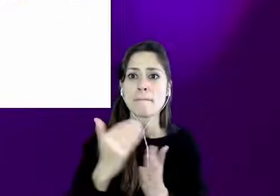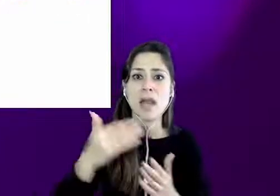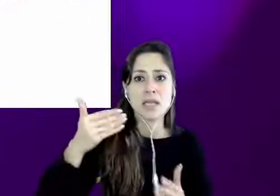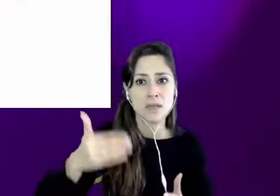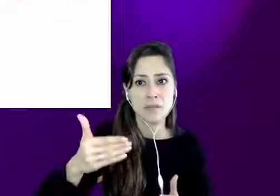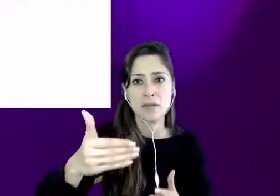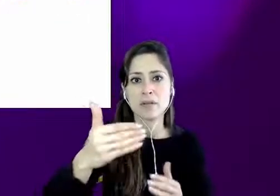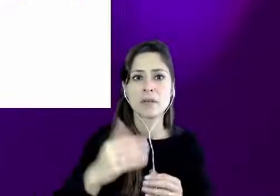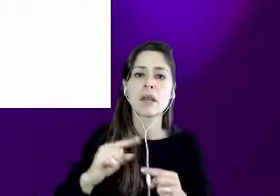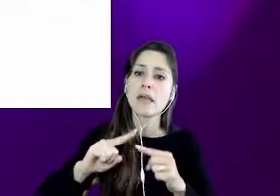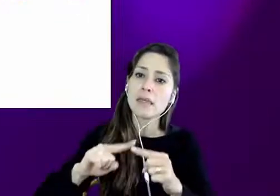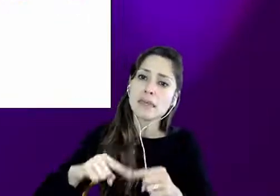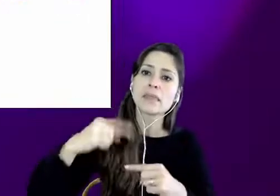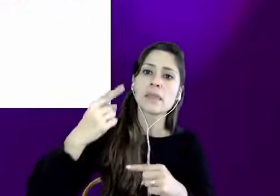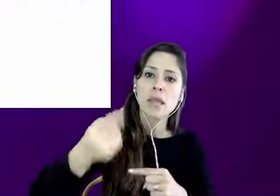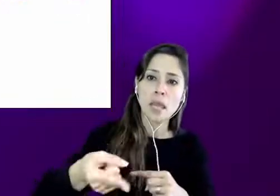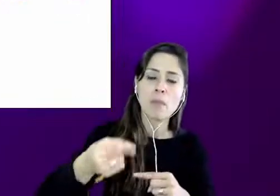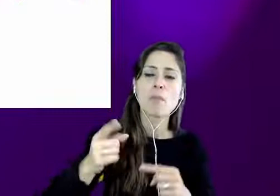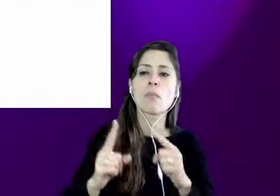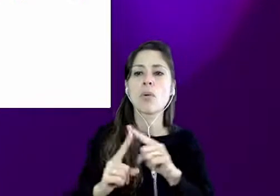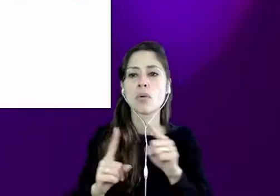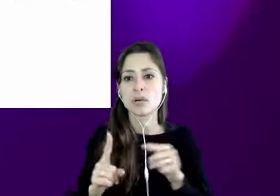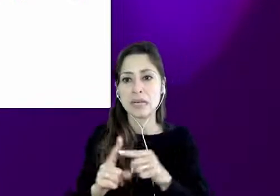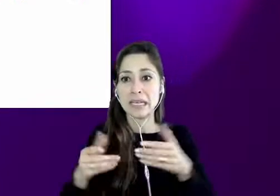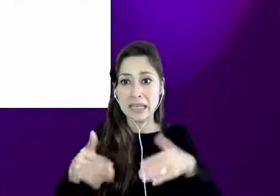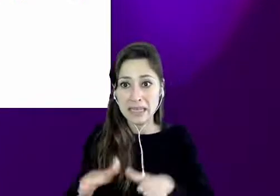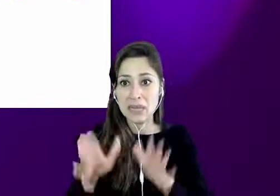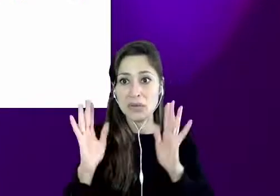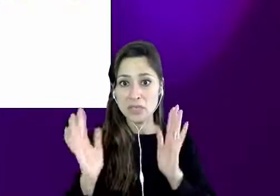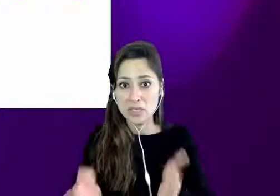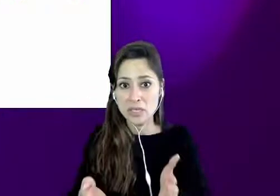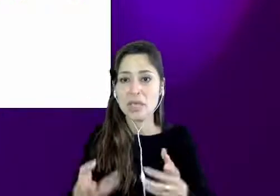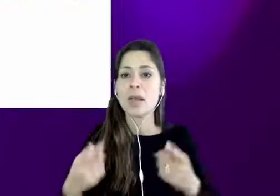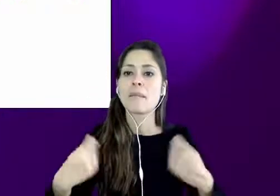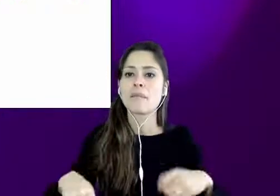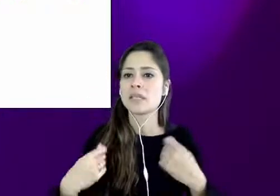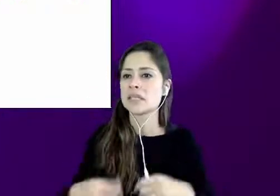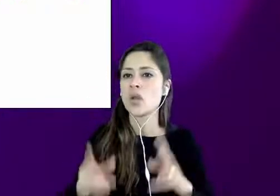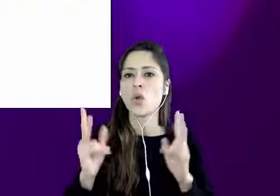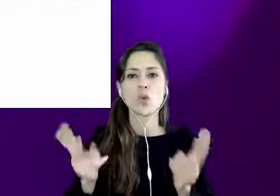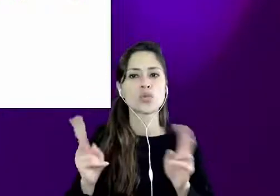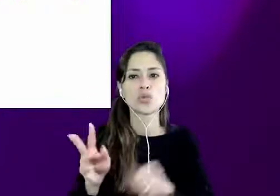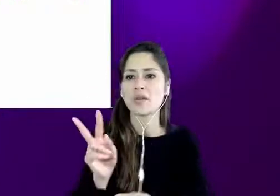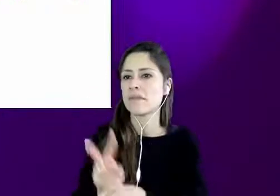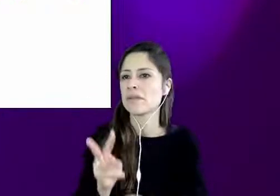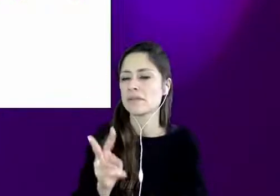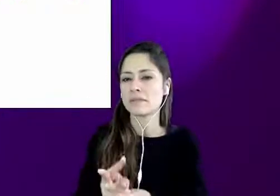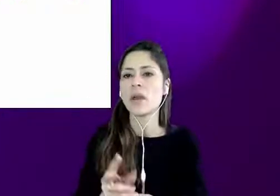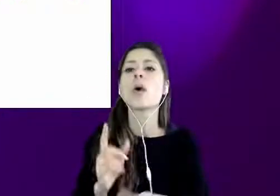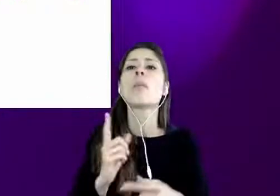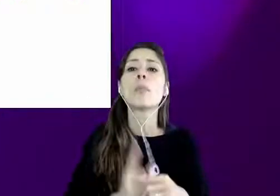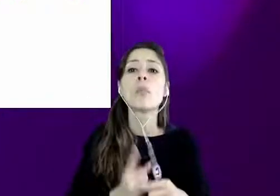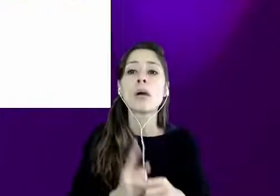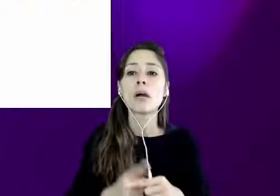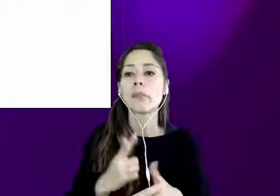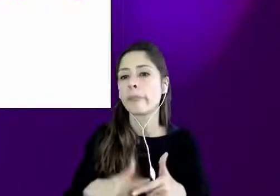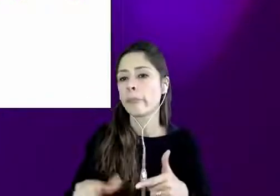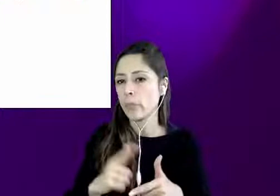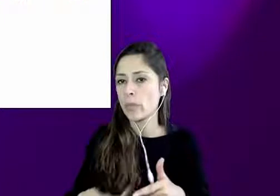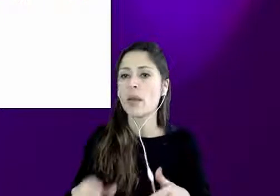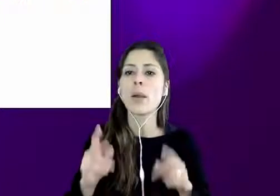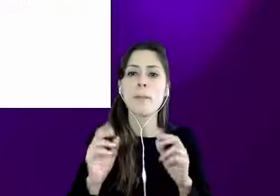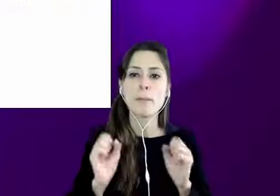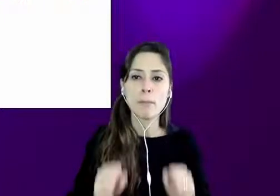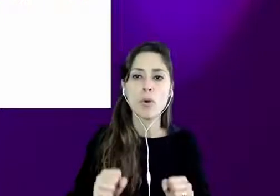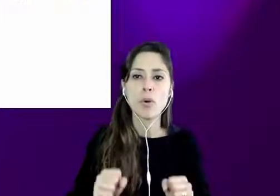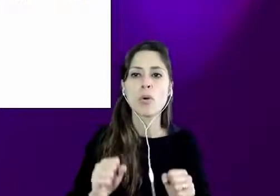E após o parto, existe realmente o conceito de continue a vigilância, porque o problema pode ainda não ter acabado, e